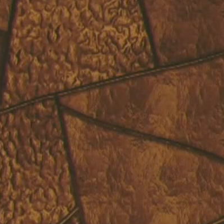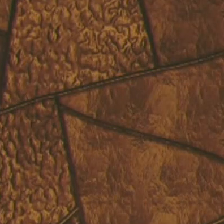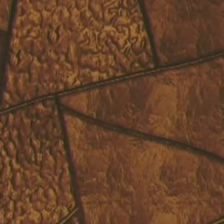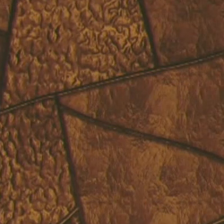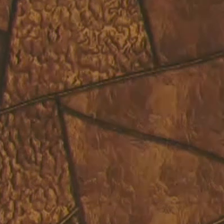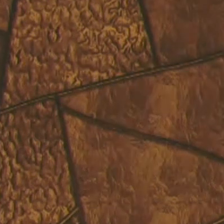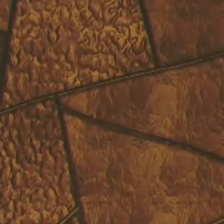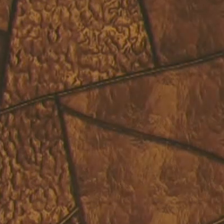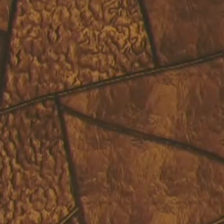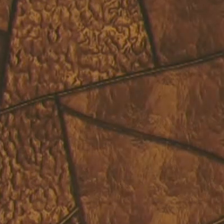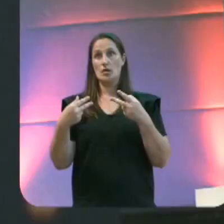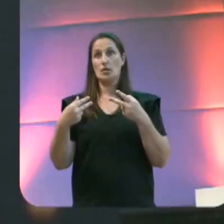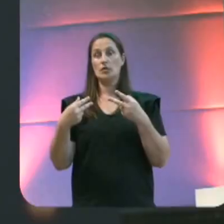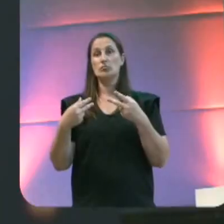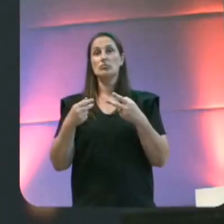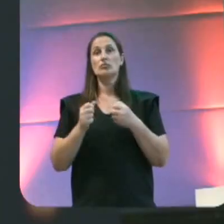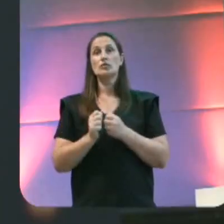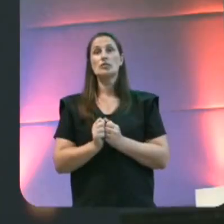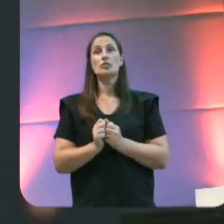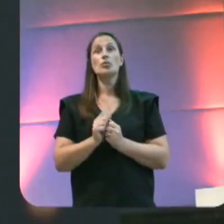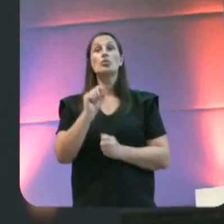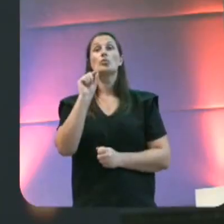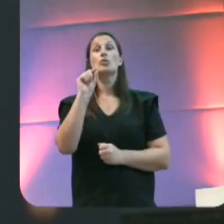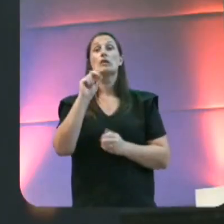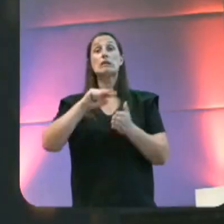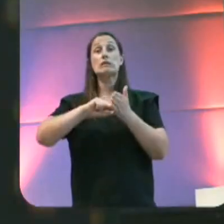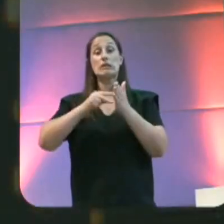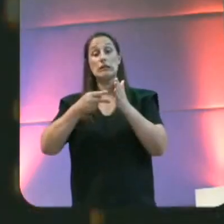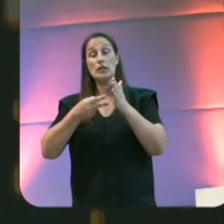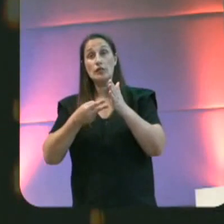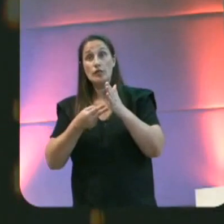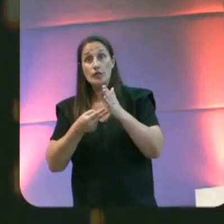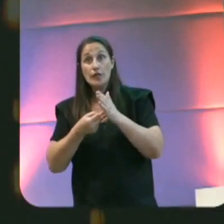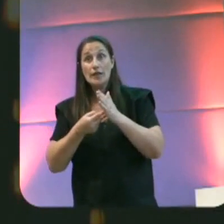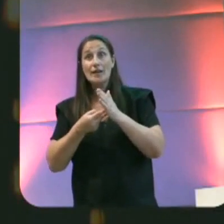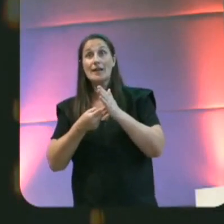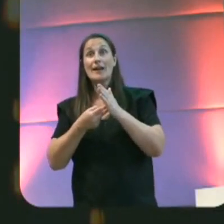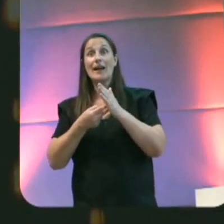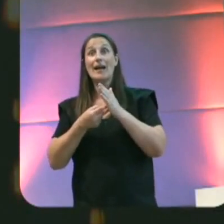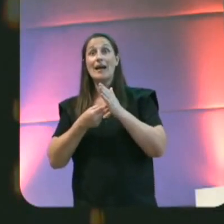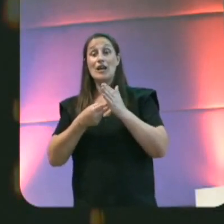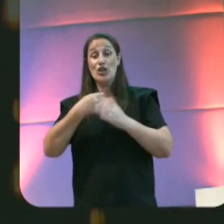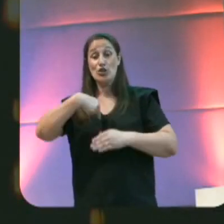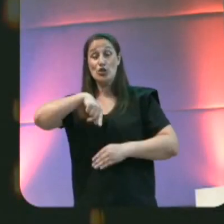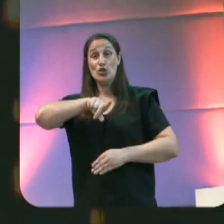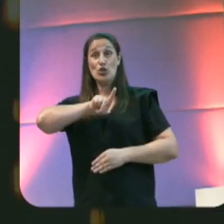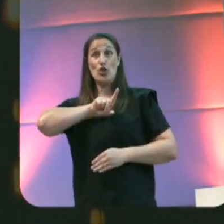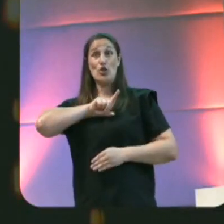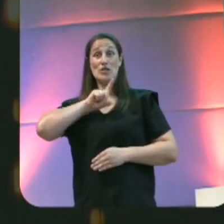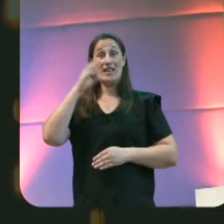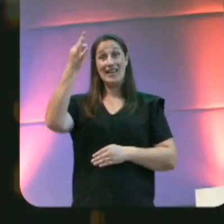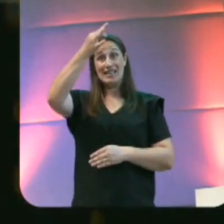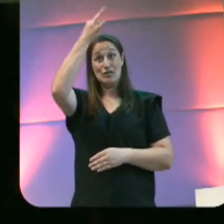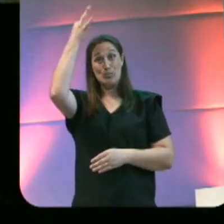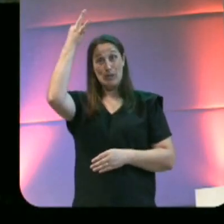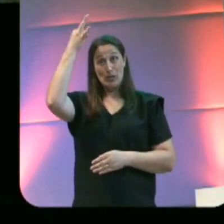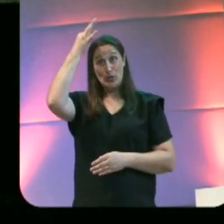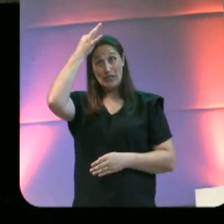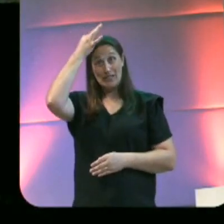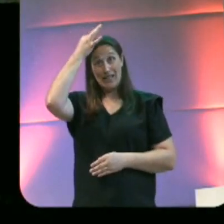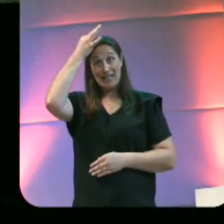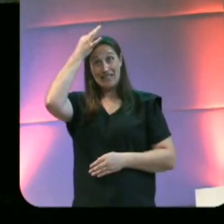ver com o manter a chama acesa da nossa espiritualidade. E a